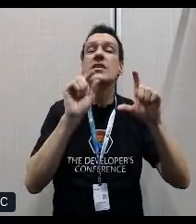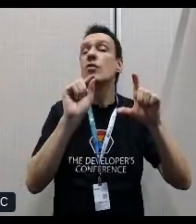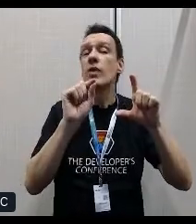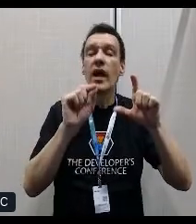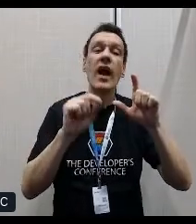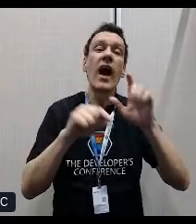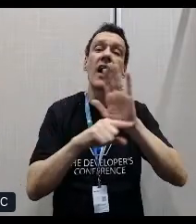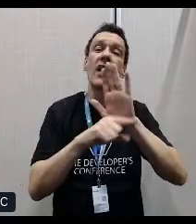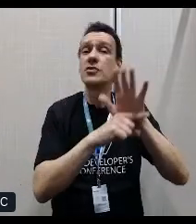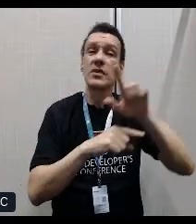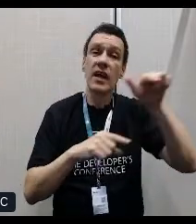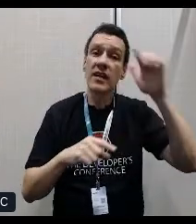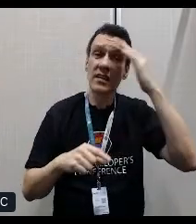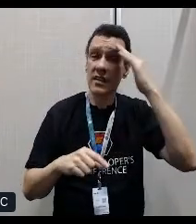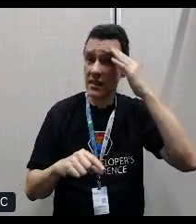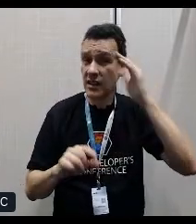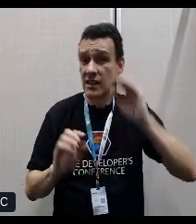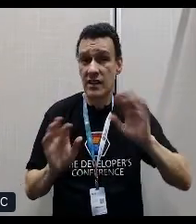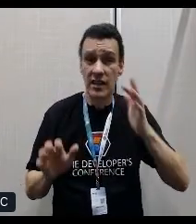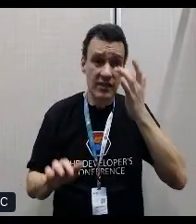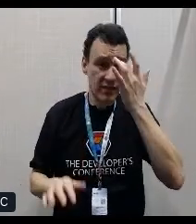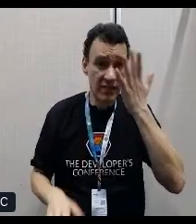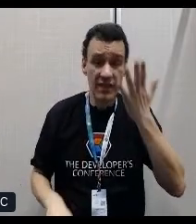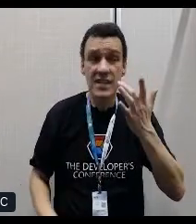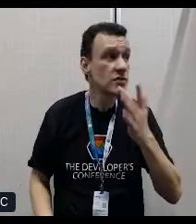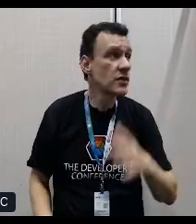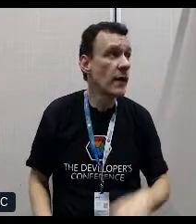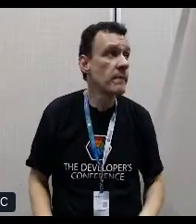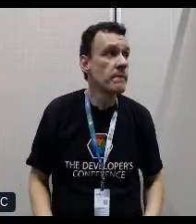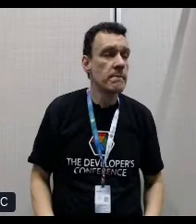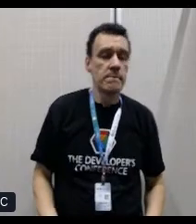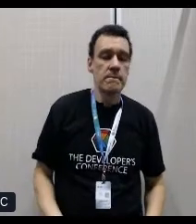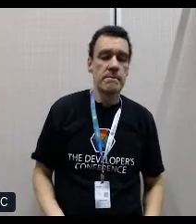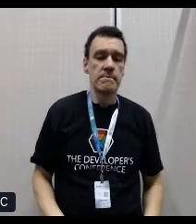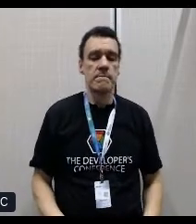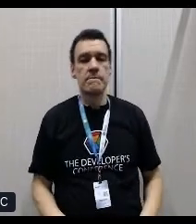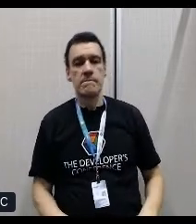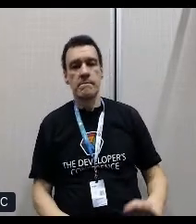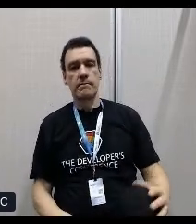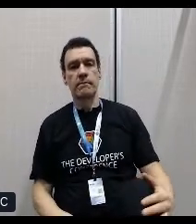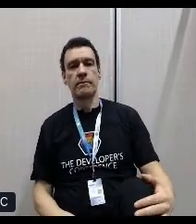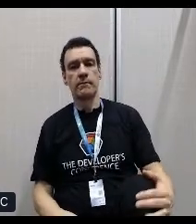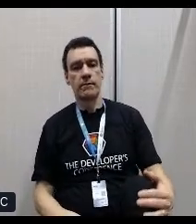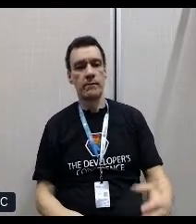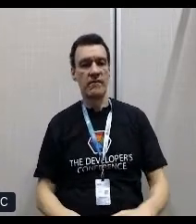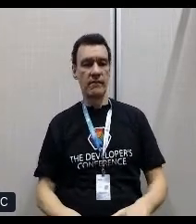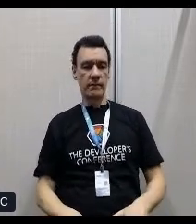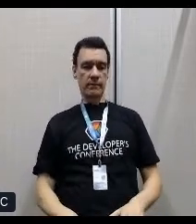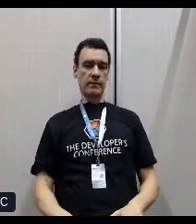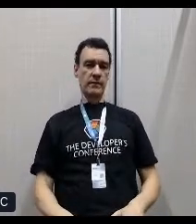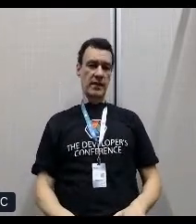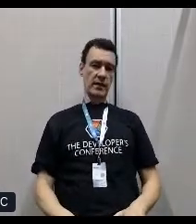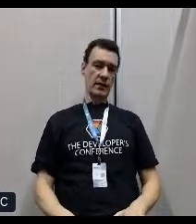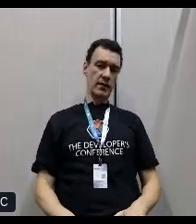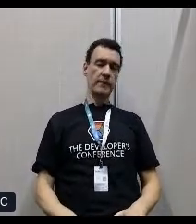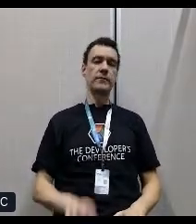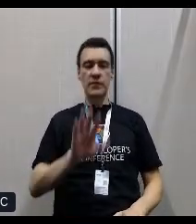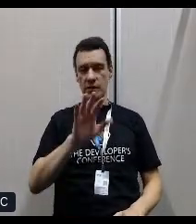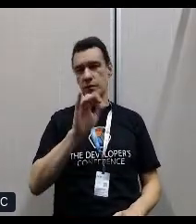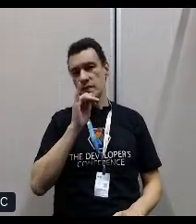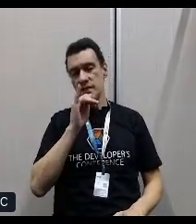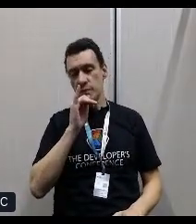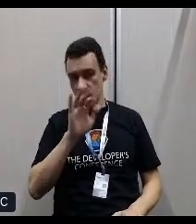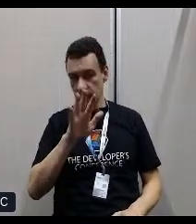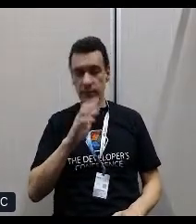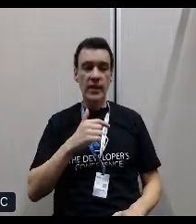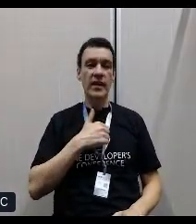Então, as imagens informativas têm uma alternativa equivalente em texto se eu não sou uma pessoa vidente, se eu não estou com o recurso da